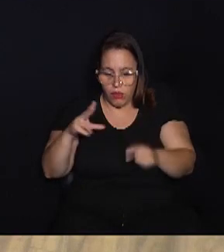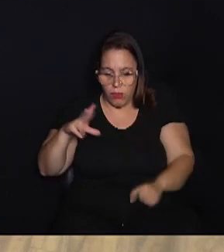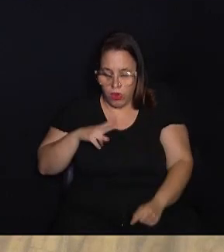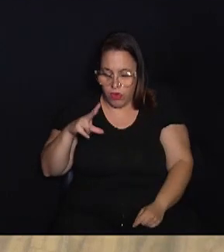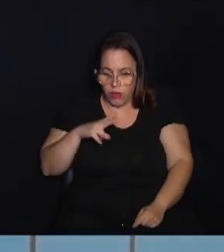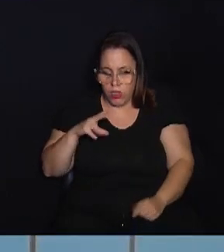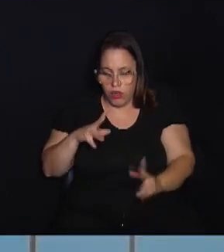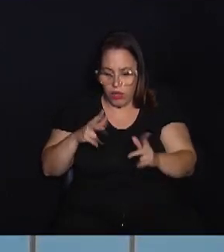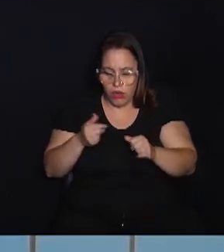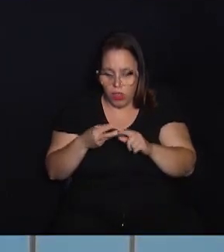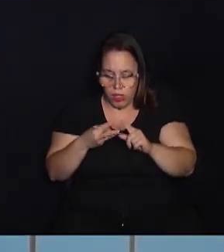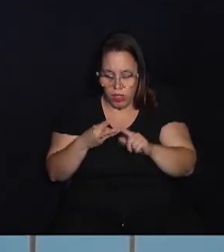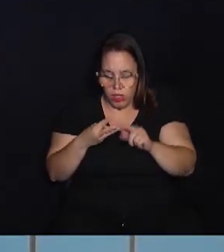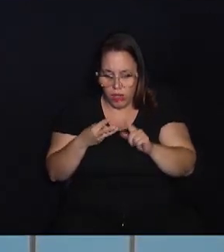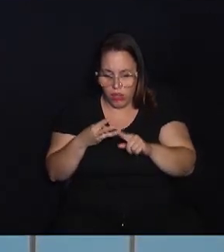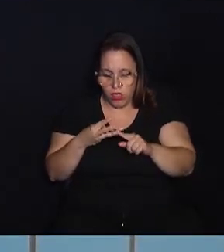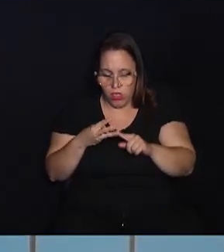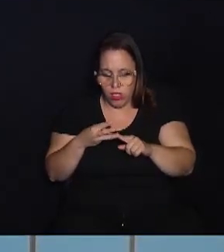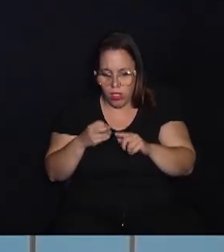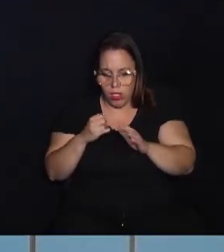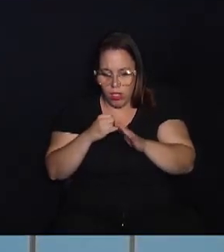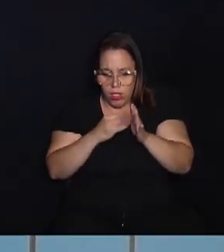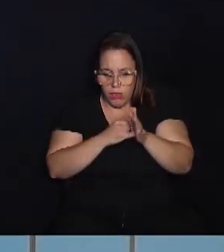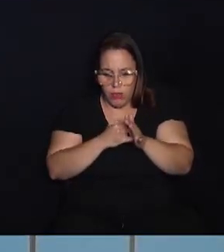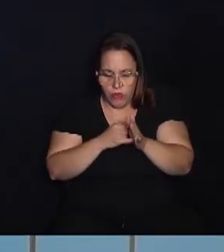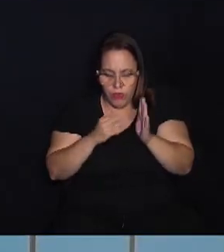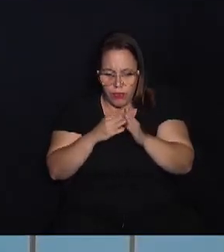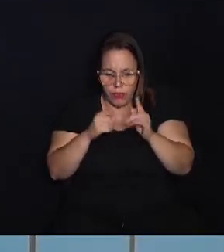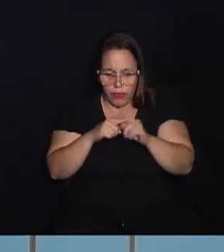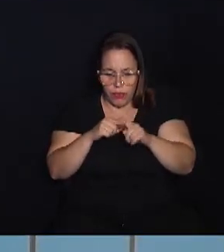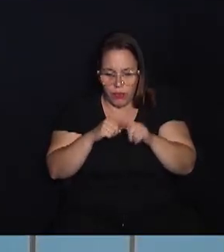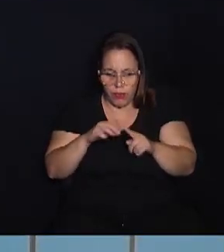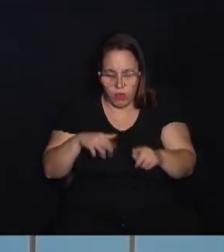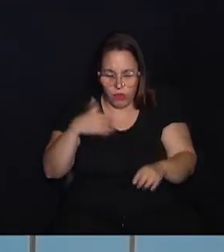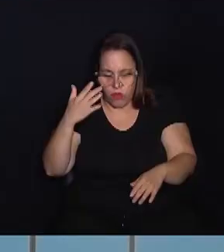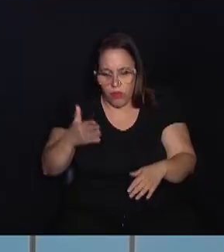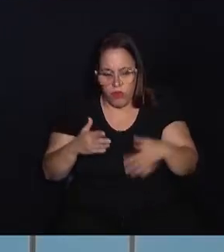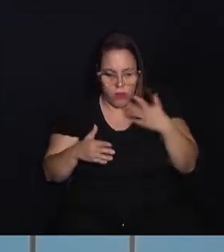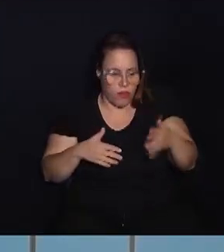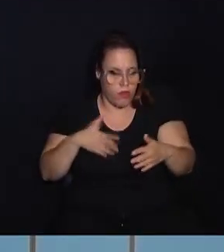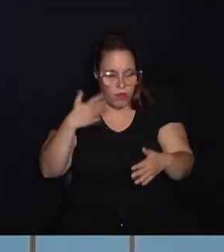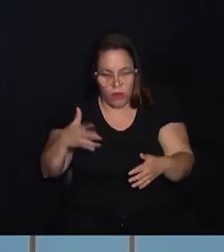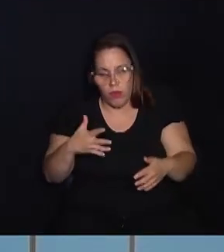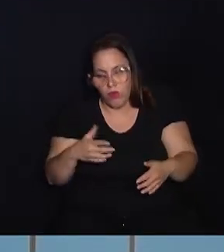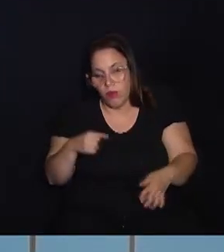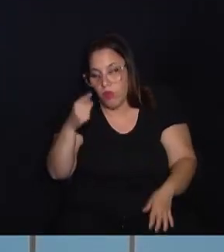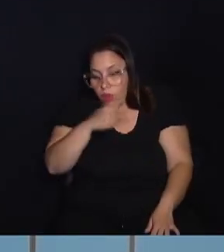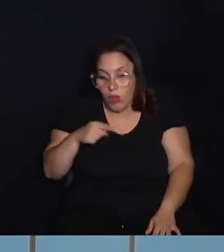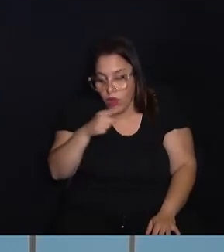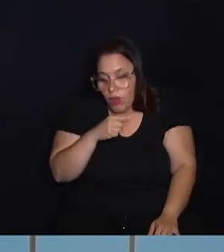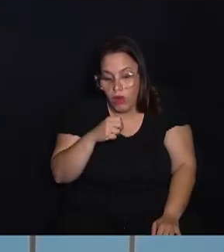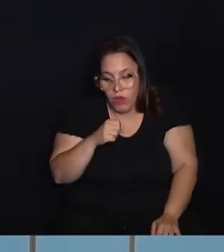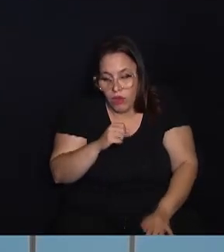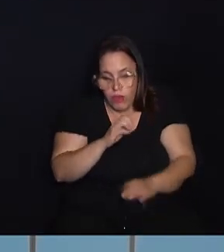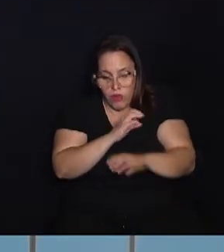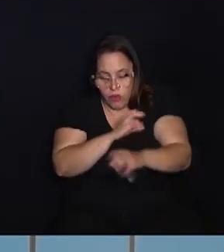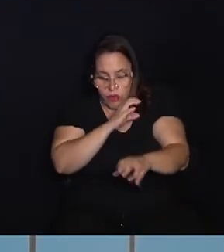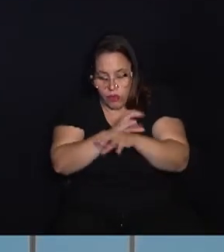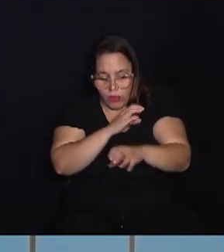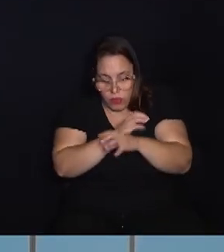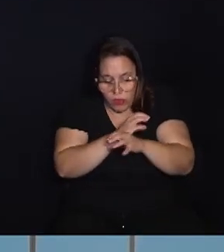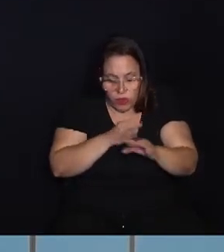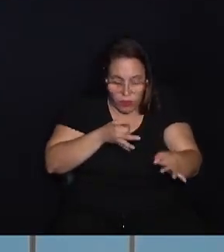como um todo, e o terceiro setor, que são as entidades, igrejas, enfim, instituições. Essa sociedade civil